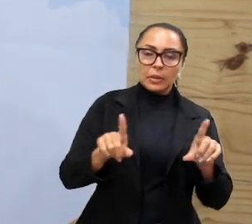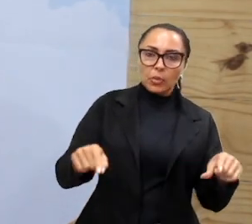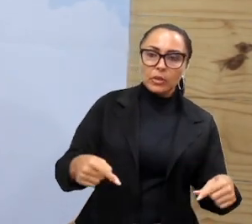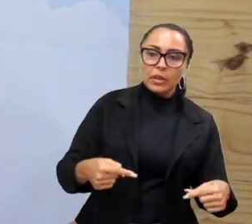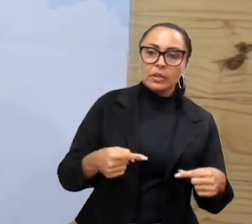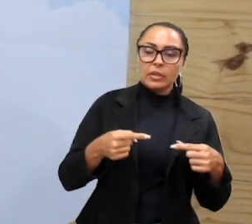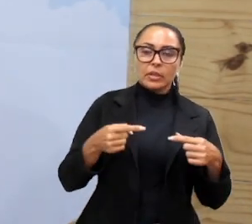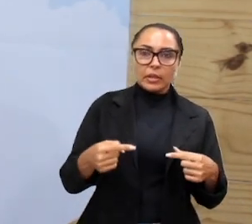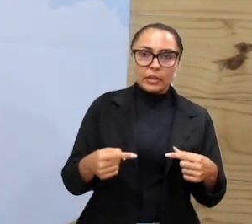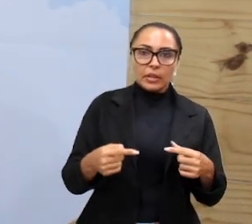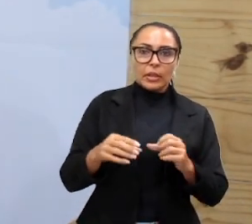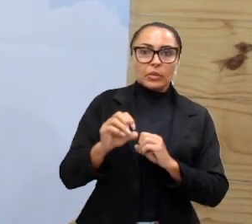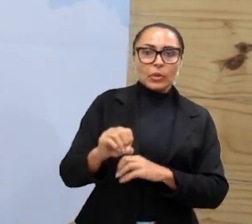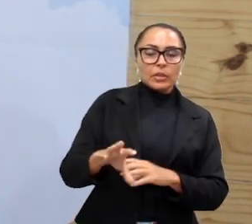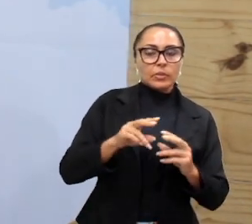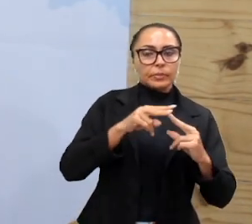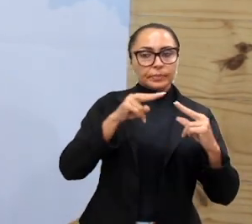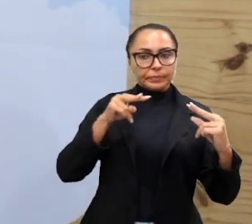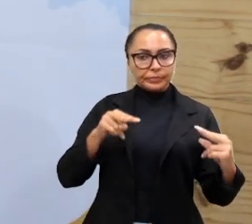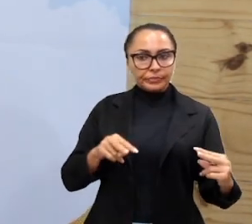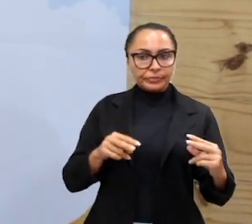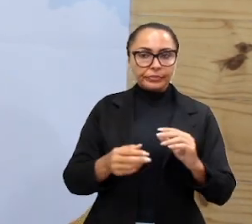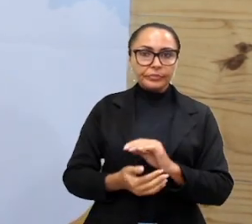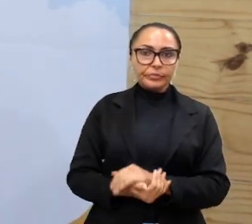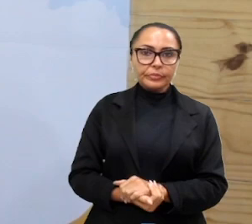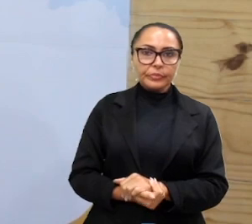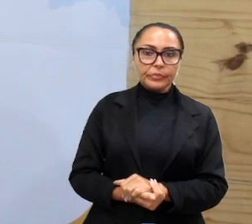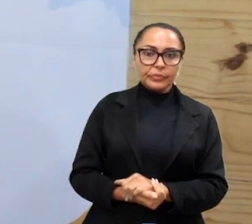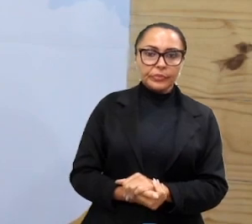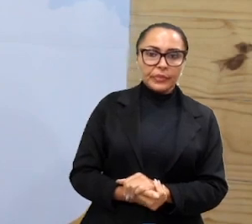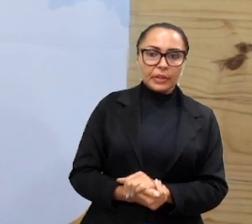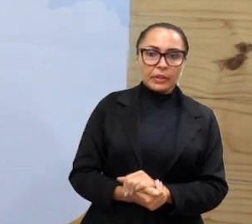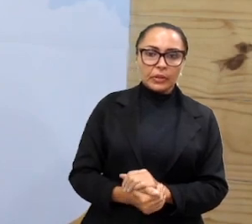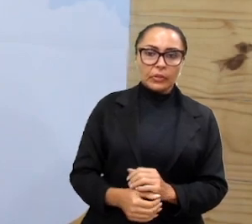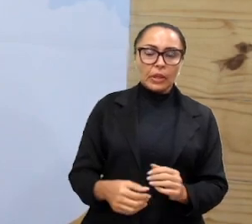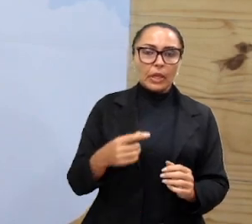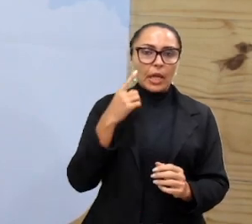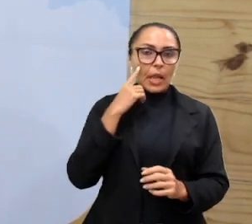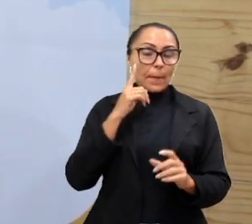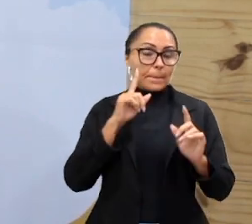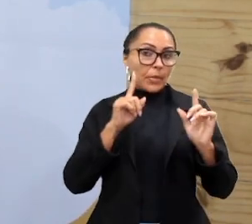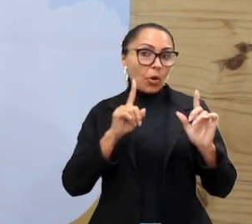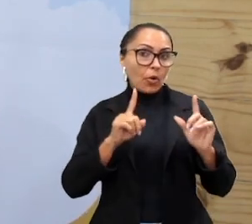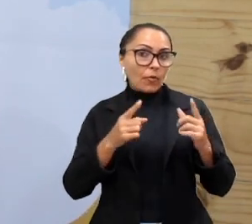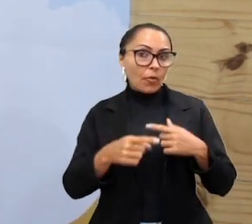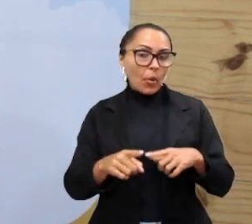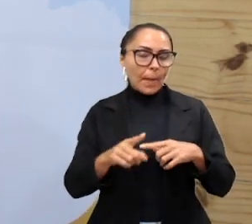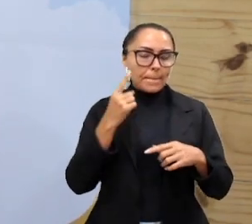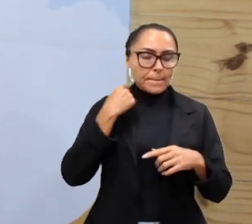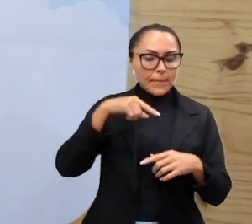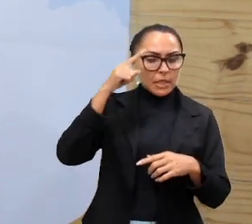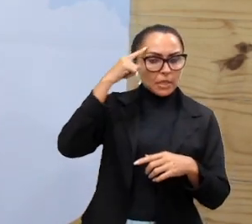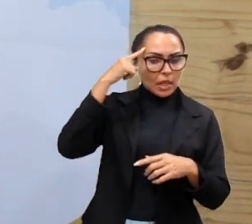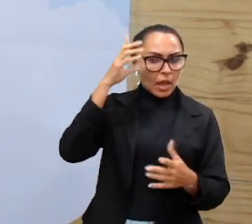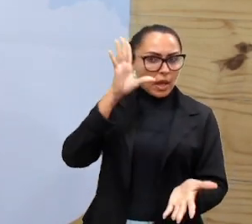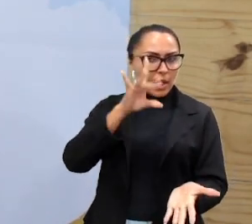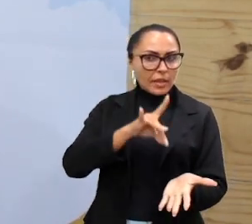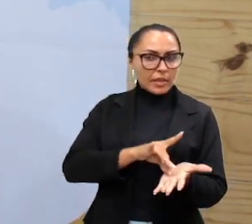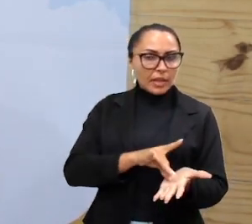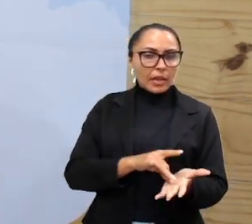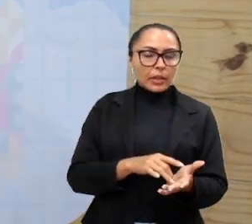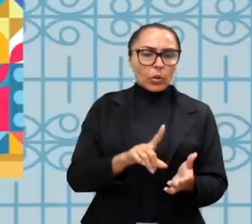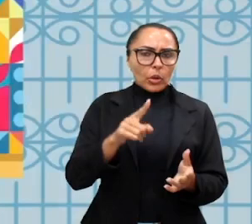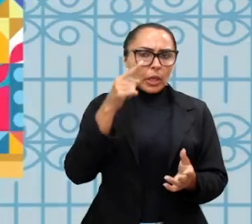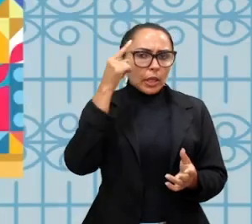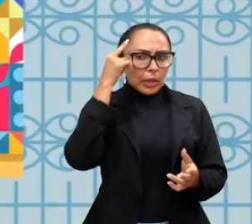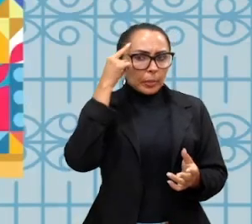modalidade da educação à distância. Então, Edgar Morin, ele nos provoca a pensar sobre essa realidade. Quando ele